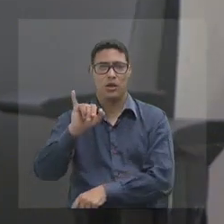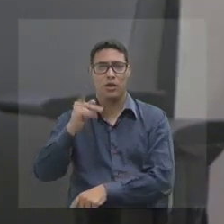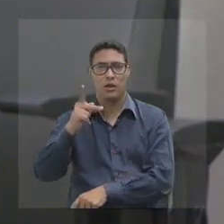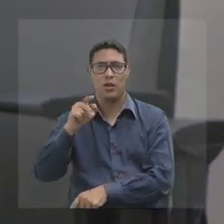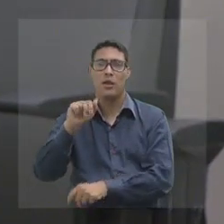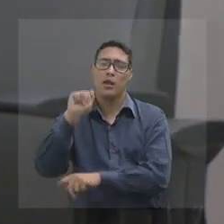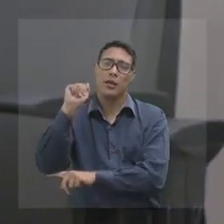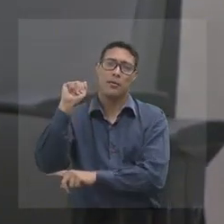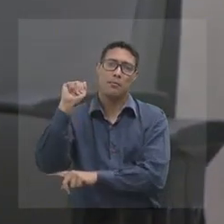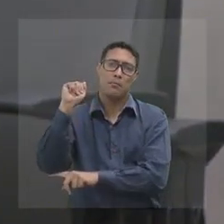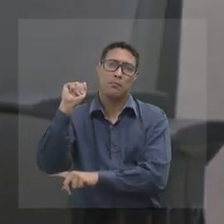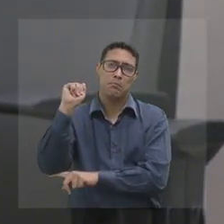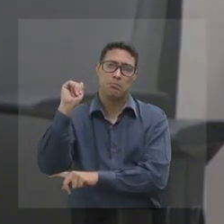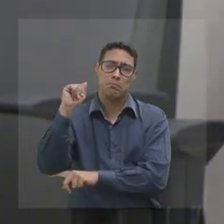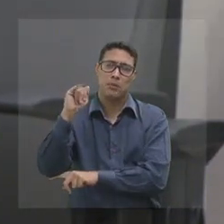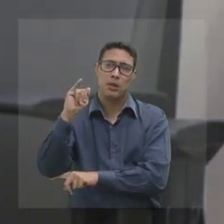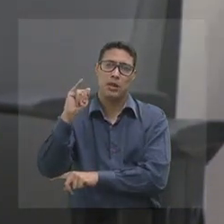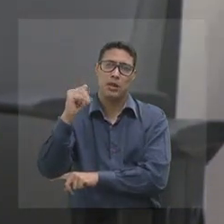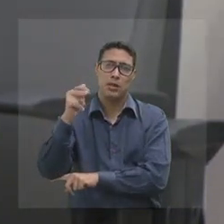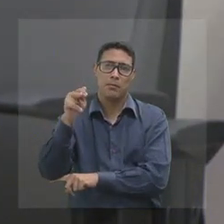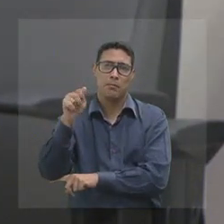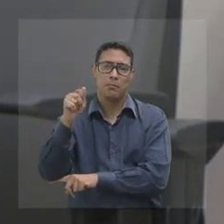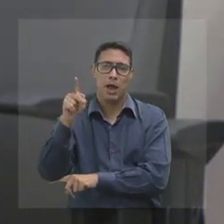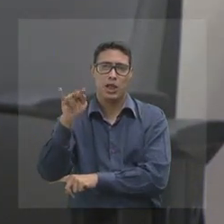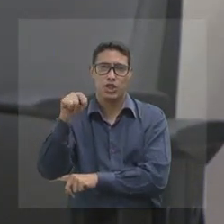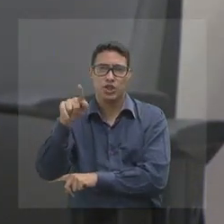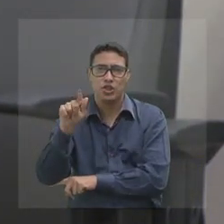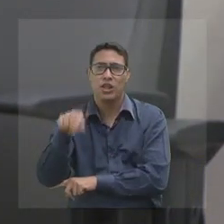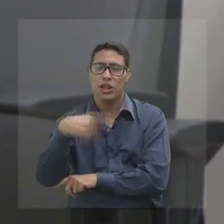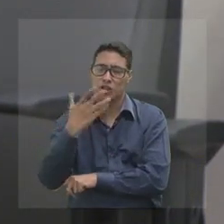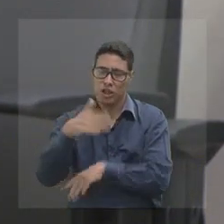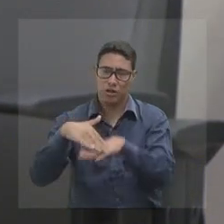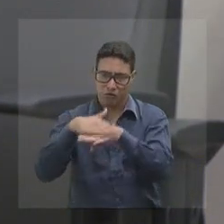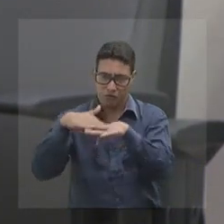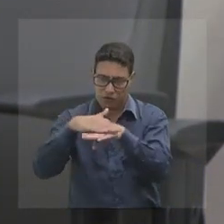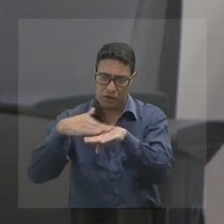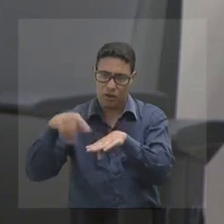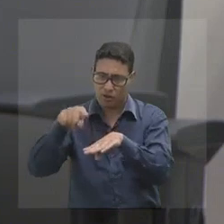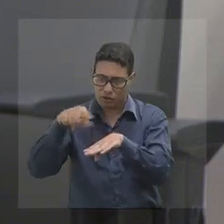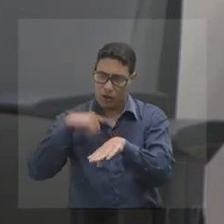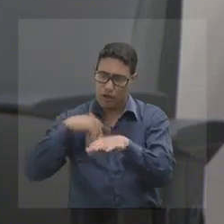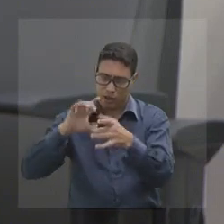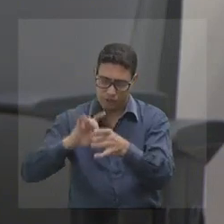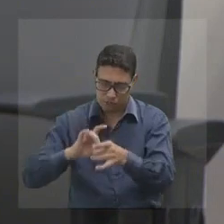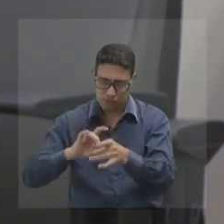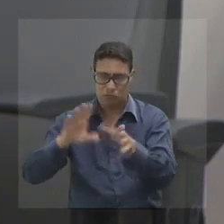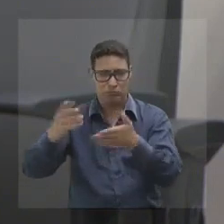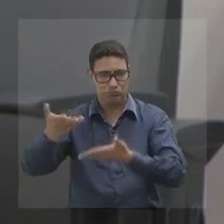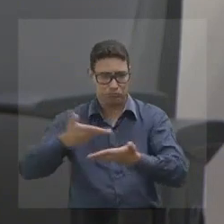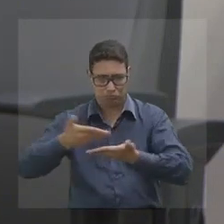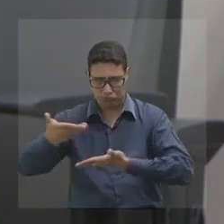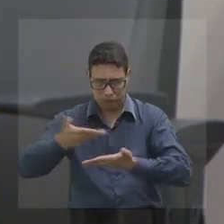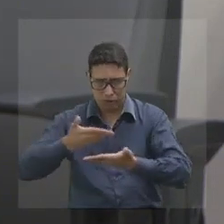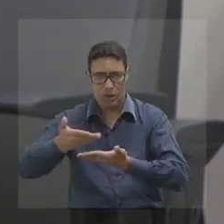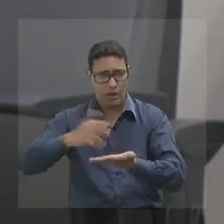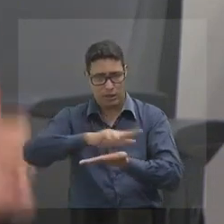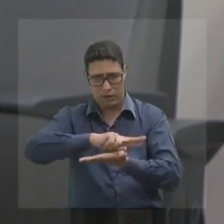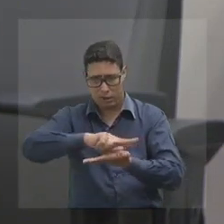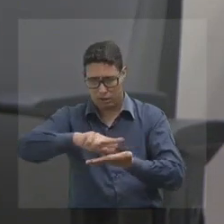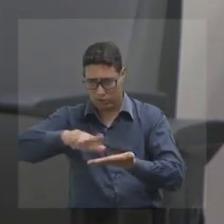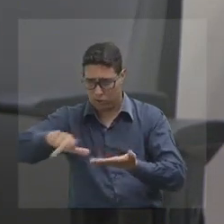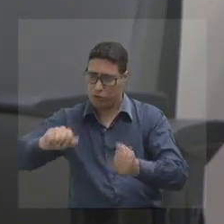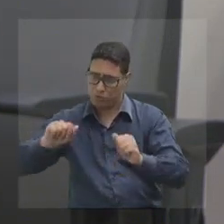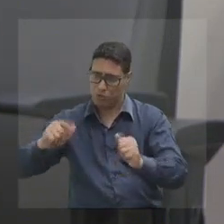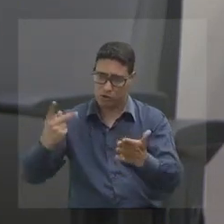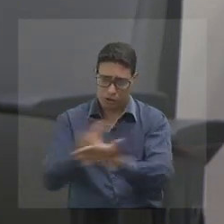reunir com ele conversei com ele algumas vezes me coloquei a inteira disposição dele para essas questões que poderiam estar